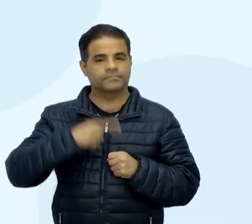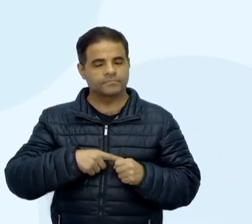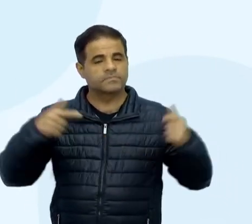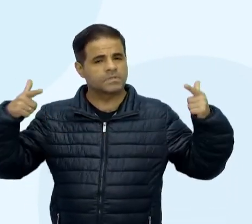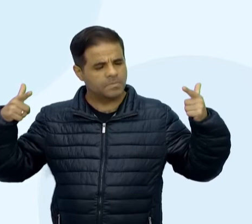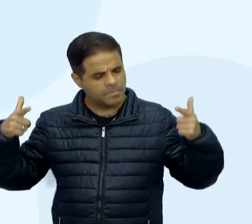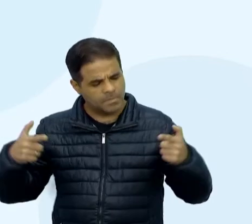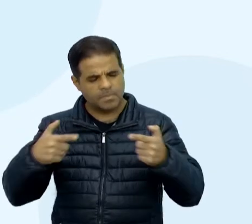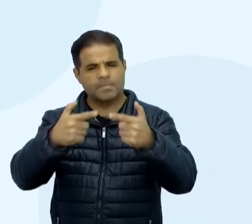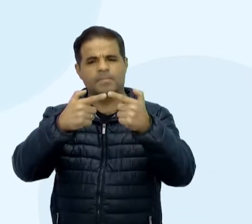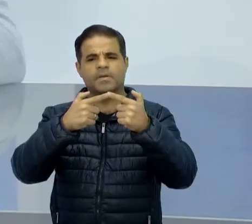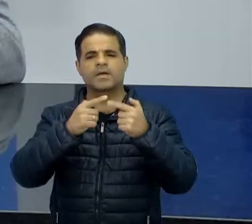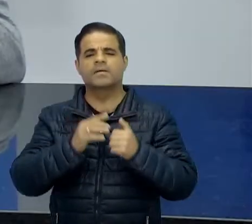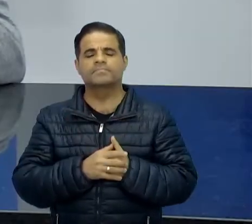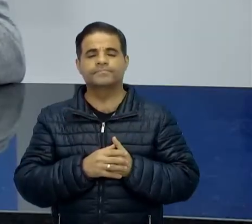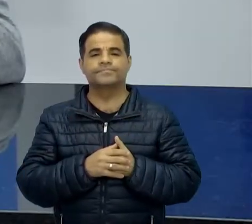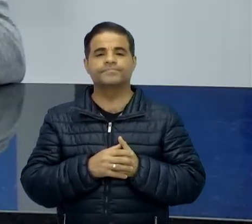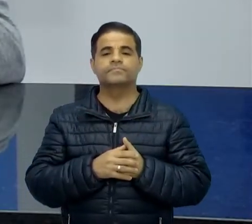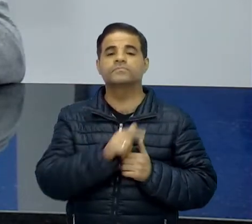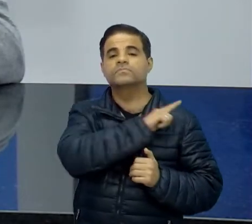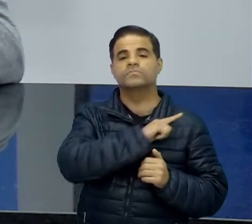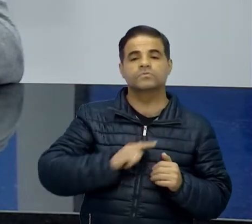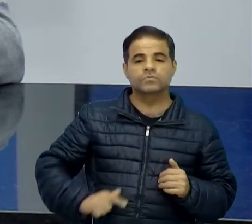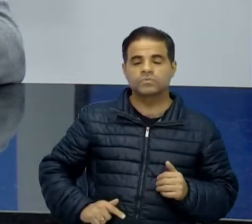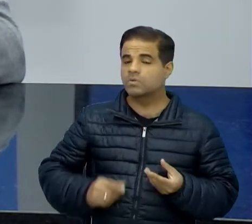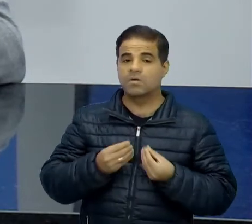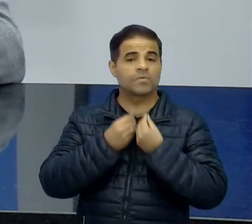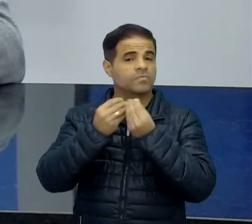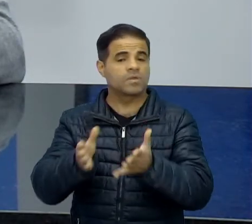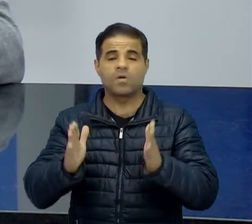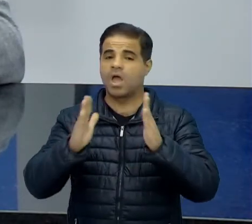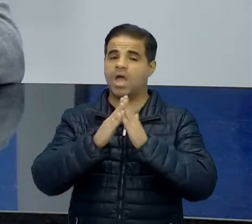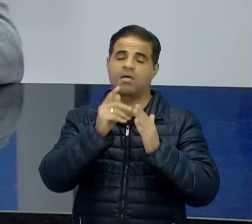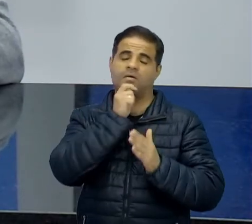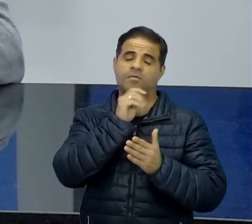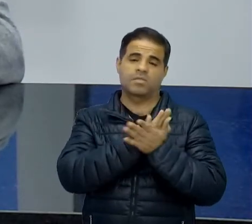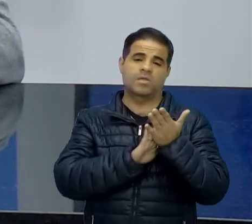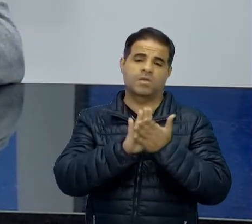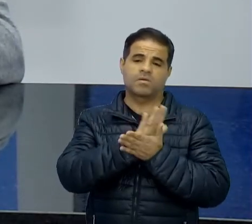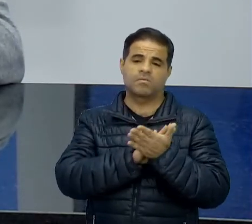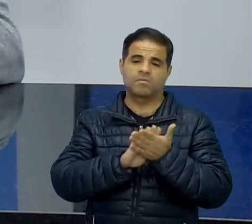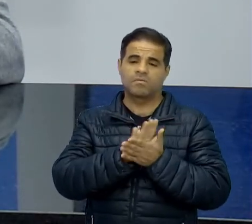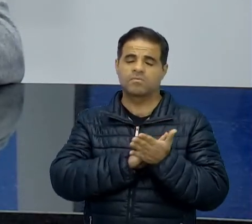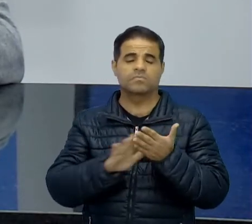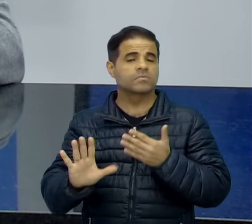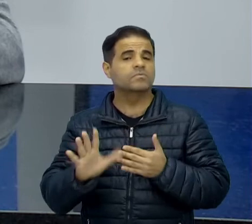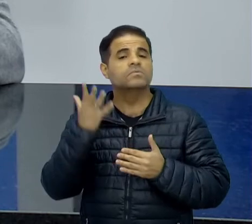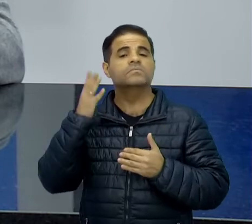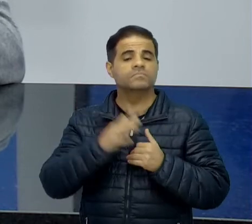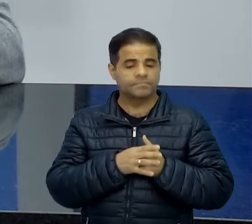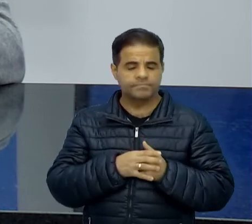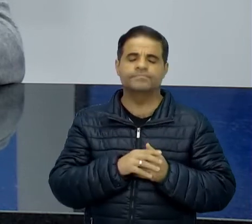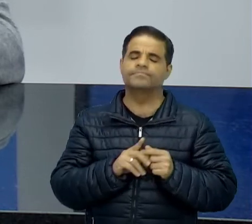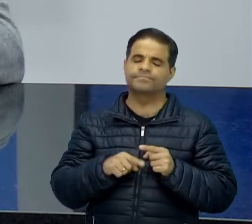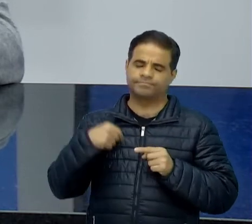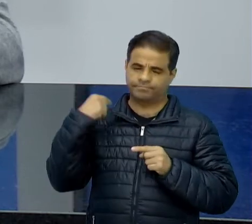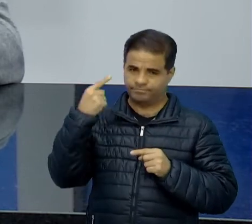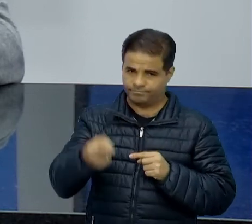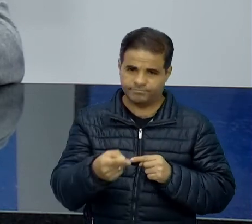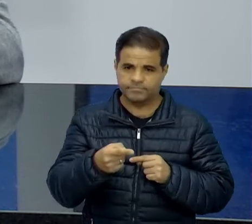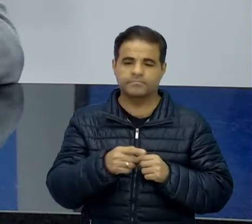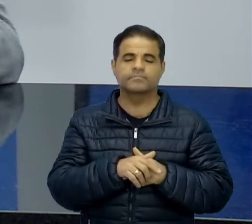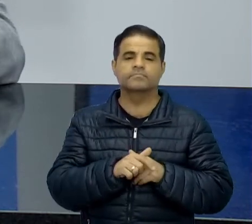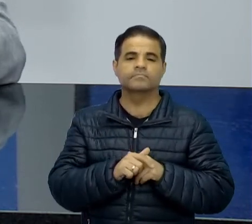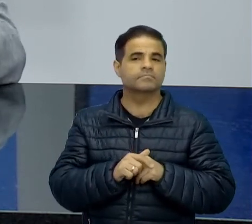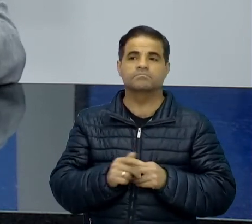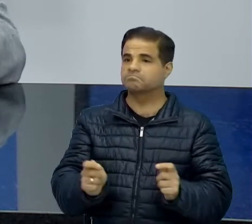guerra. Pode voltar para mim? E o governo não entregou casa nenhuma. Portanto, o que vai acontecer? Depois disso,